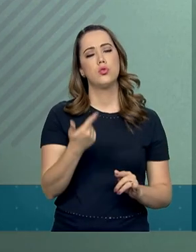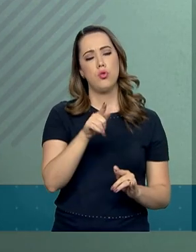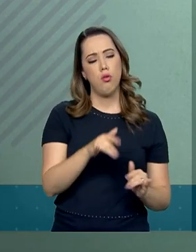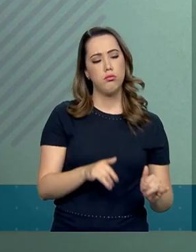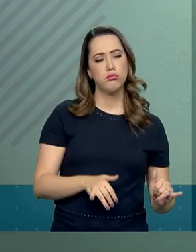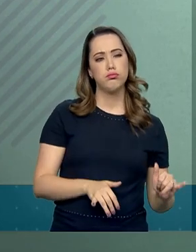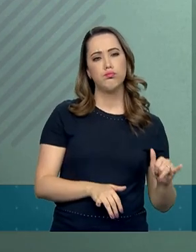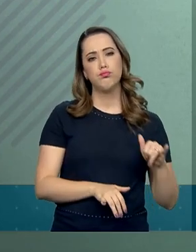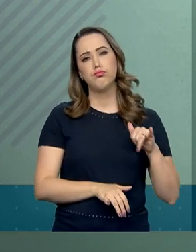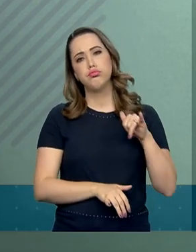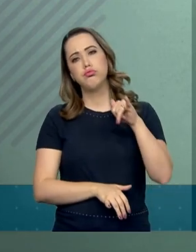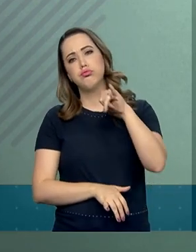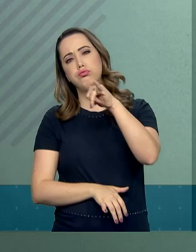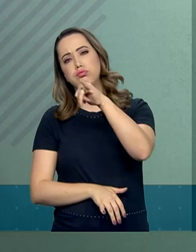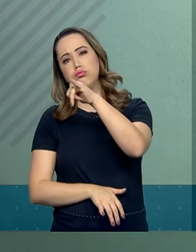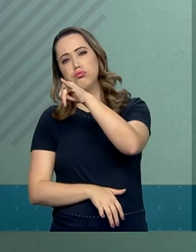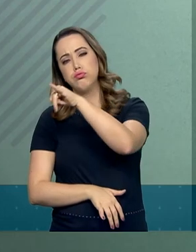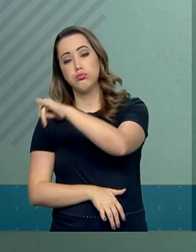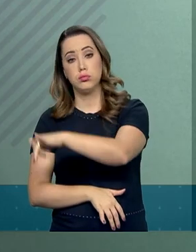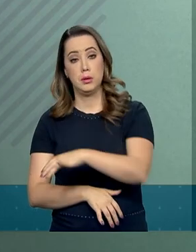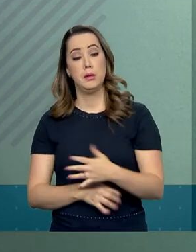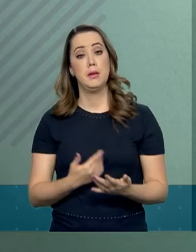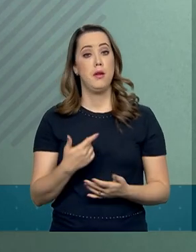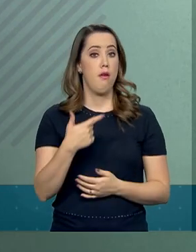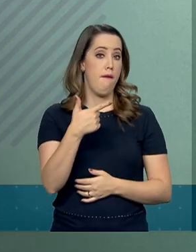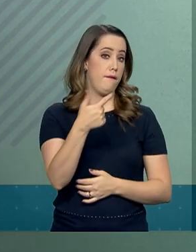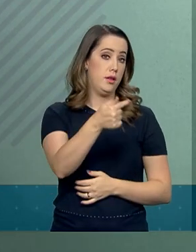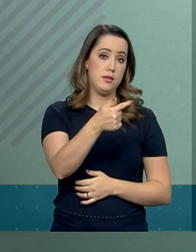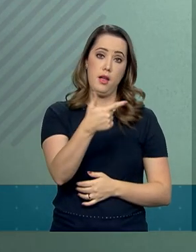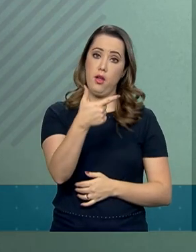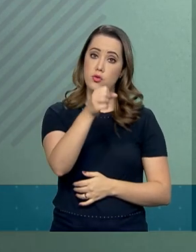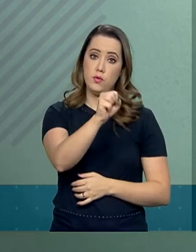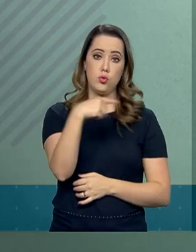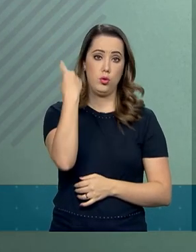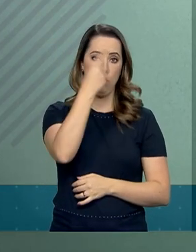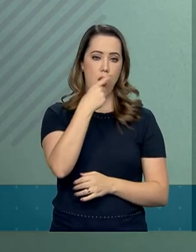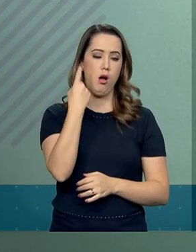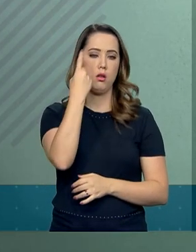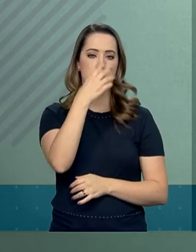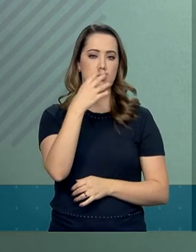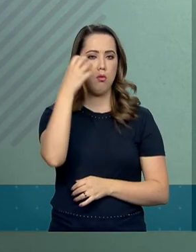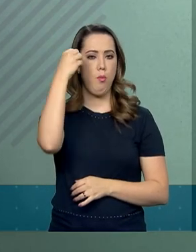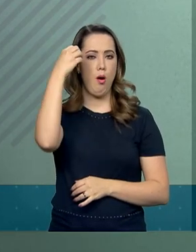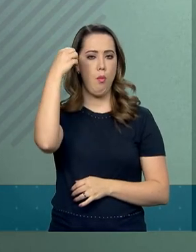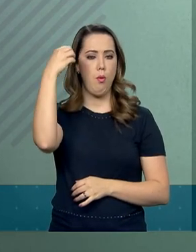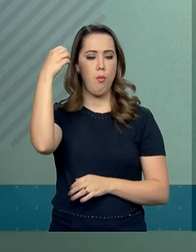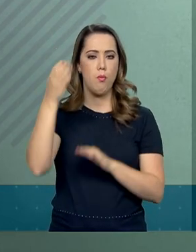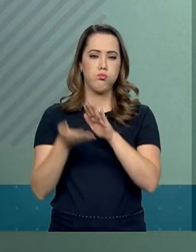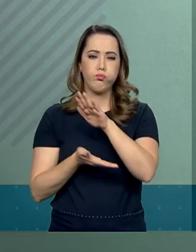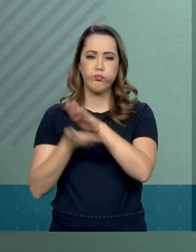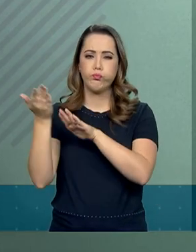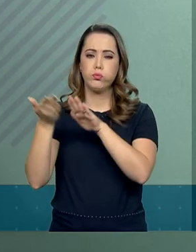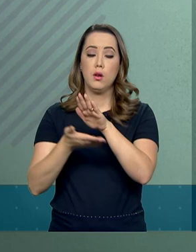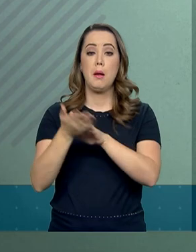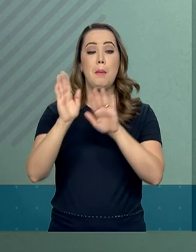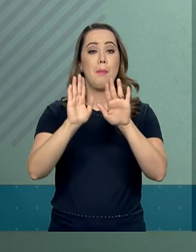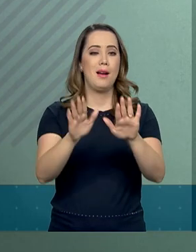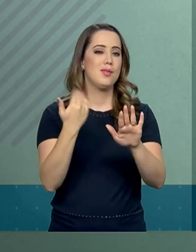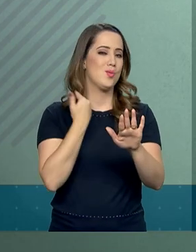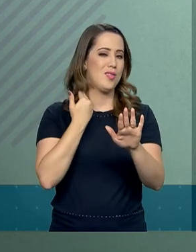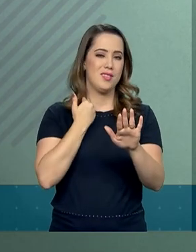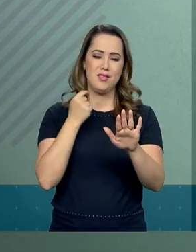mas o cansaço ele foi suplantado pelos objetivos conquistados naquelas reuniões